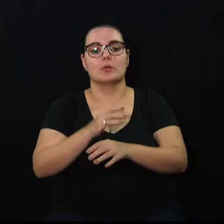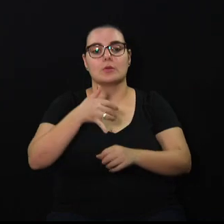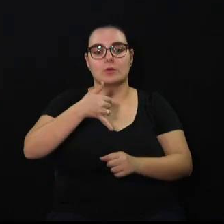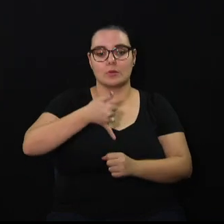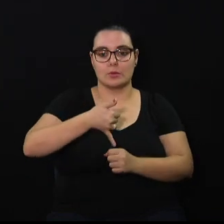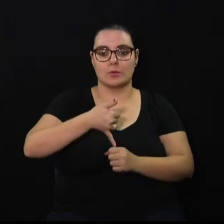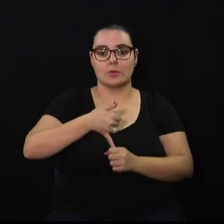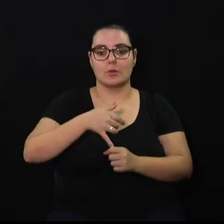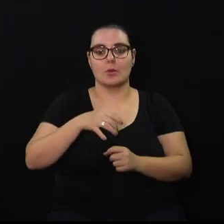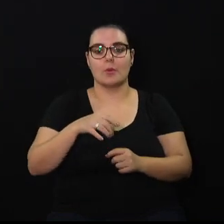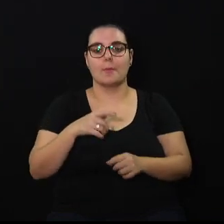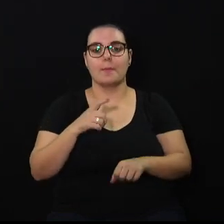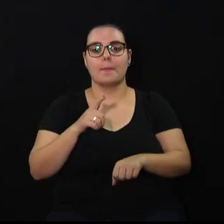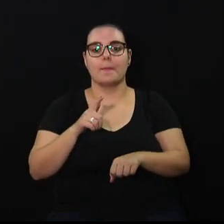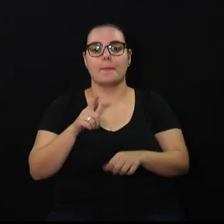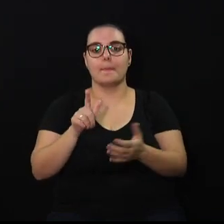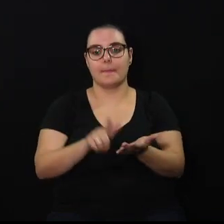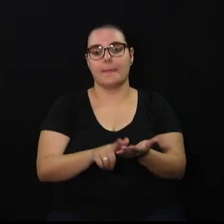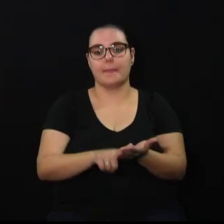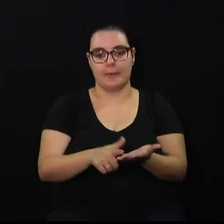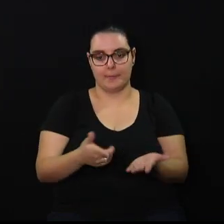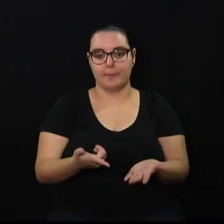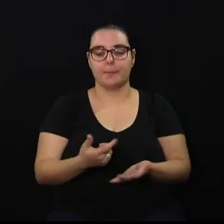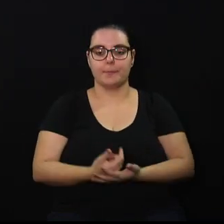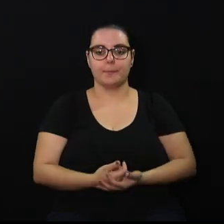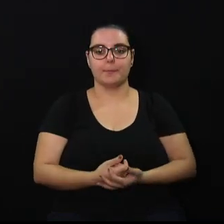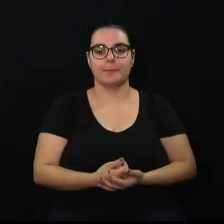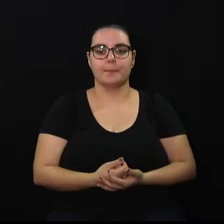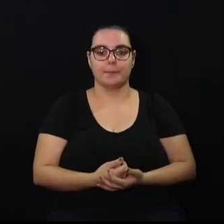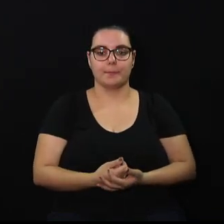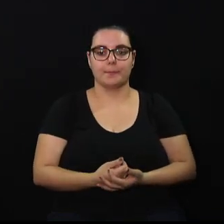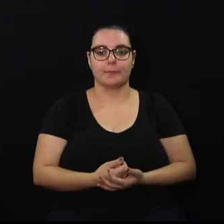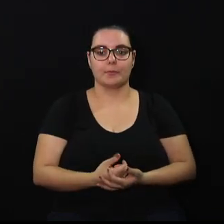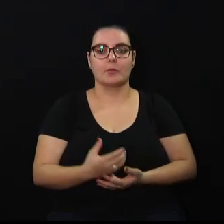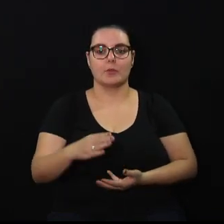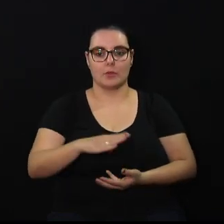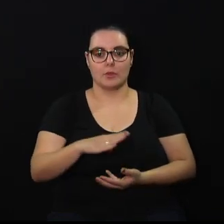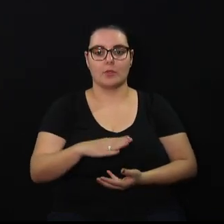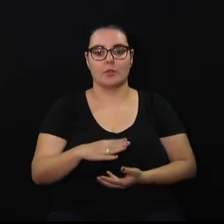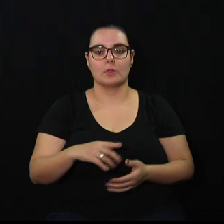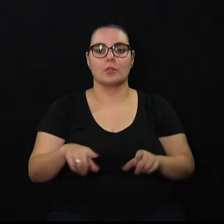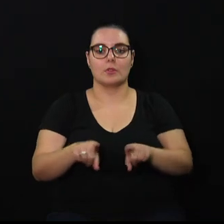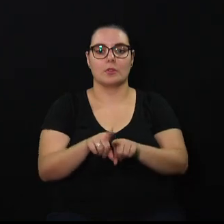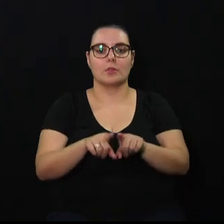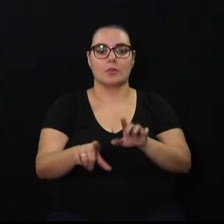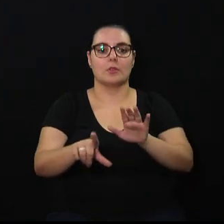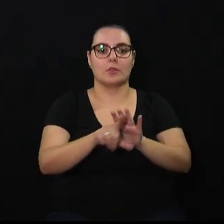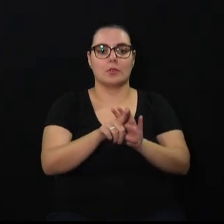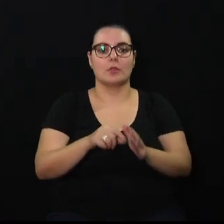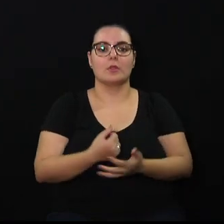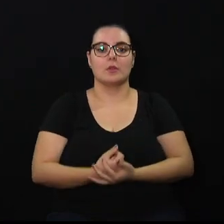papel nec está em alta e hoje aqui no nosso município também é lei